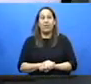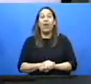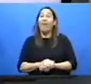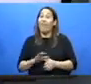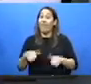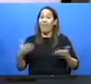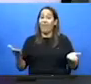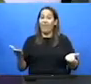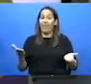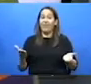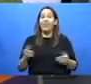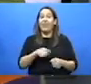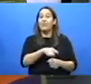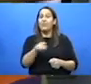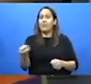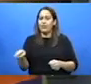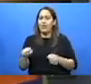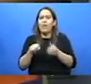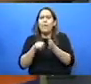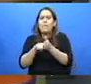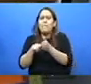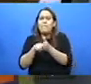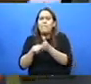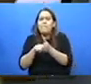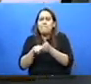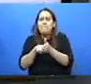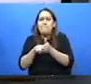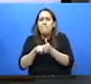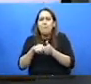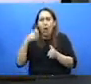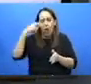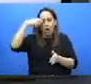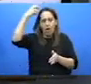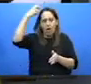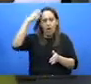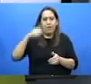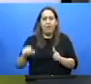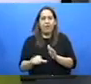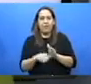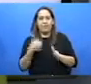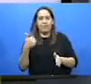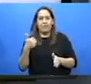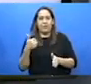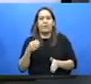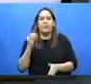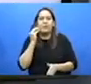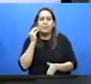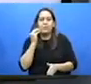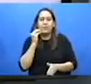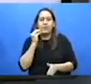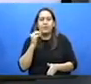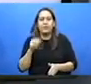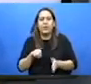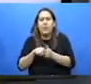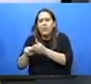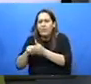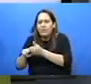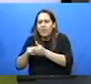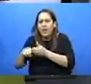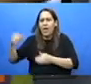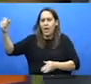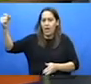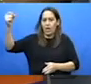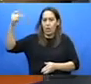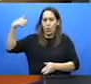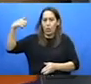Olha só, você é o cientista e na primeira investigação de hoje, nós vamos investigar a luz e